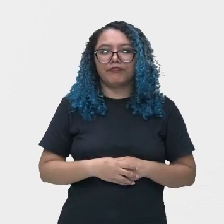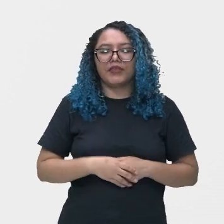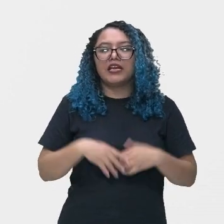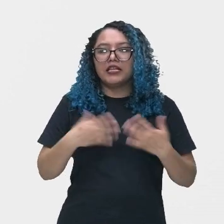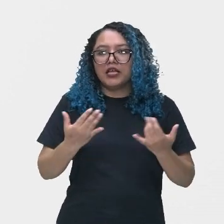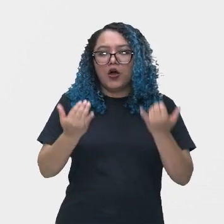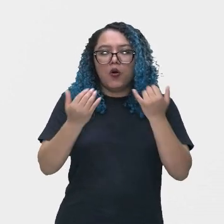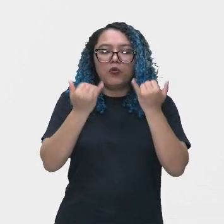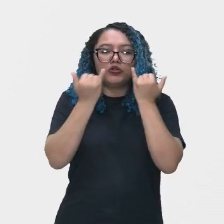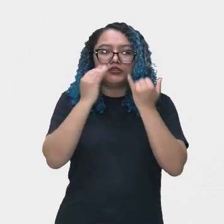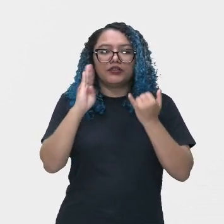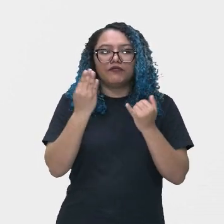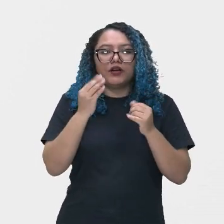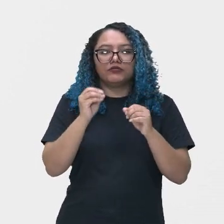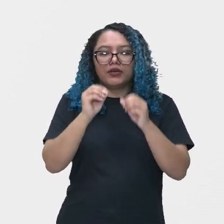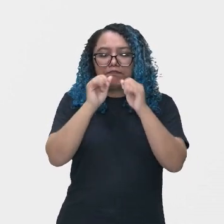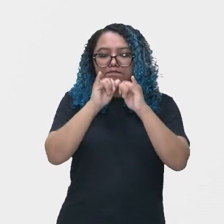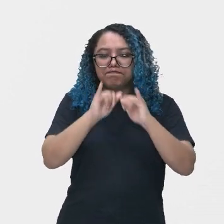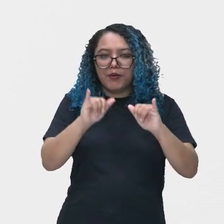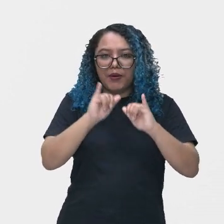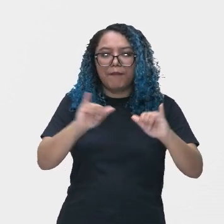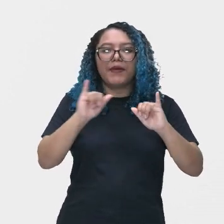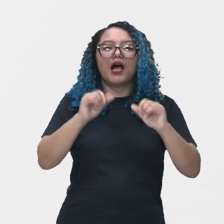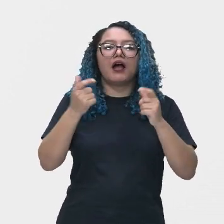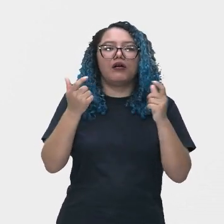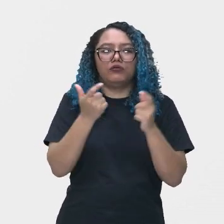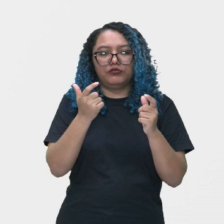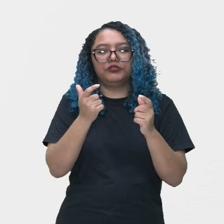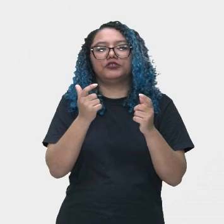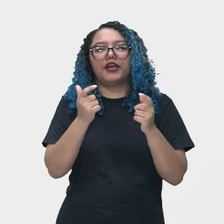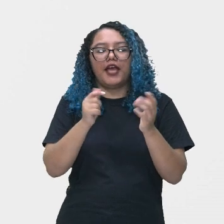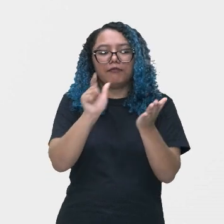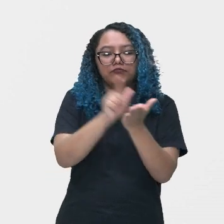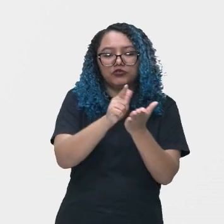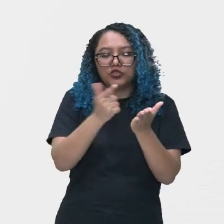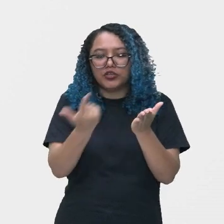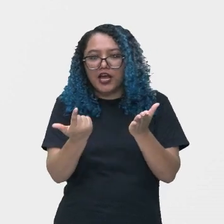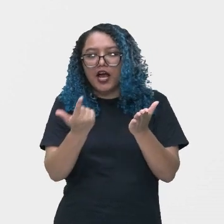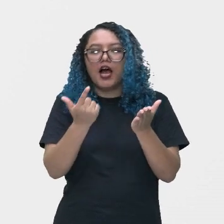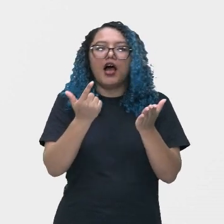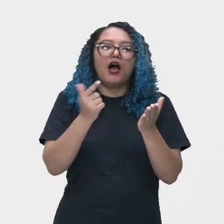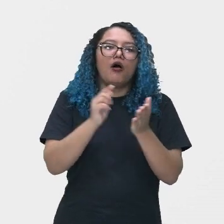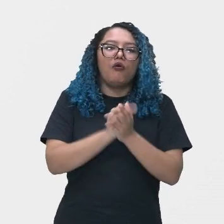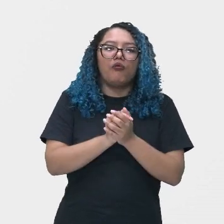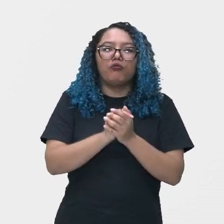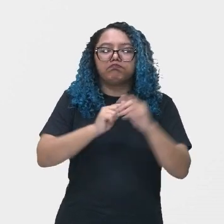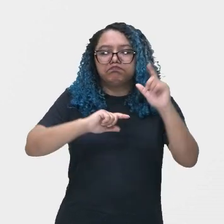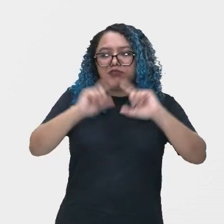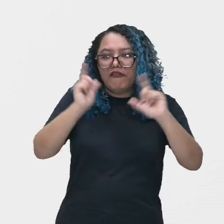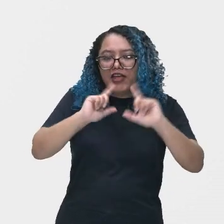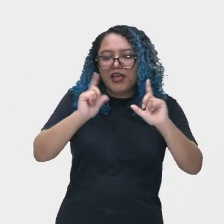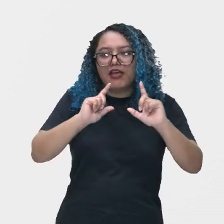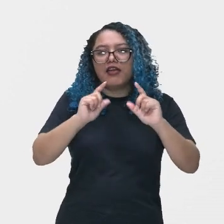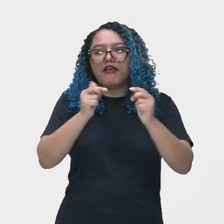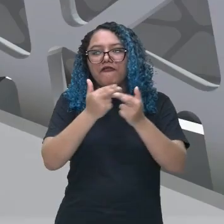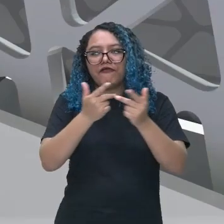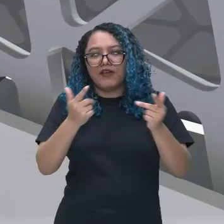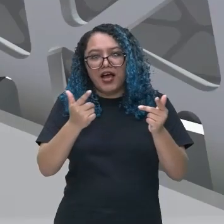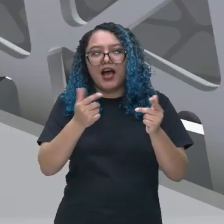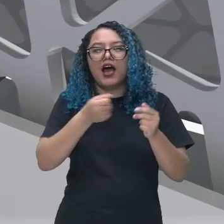veiculadas através de meios jornalísticos, e isso a imprensa aí também contribui com